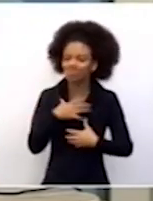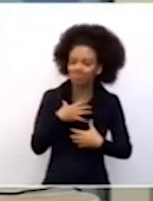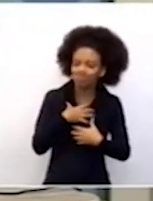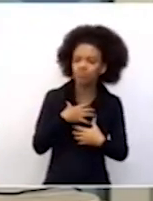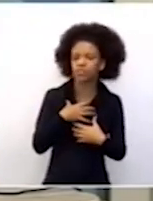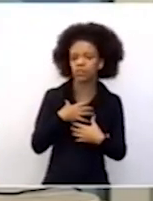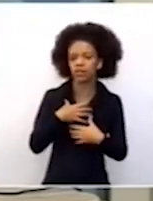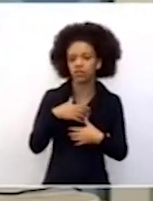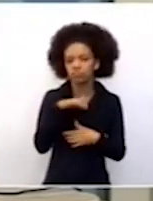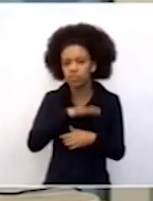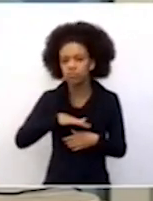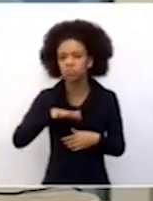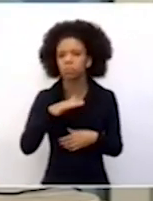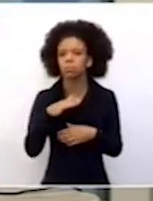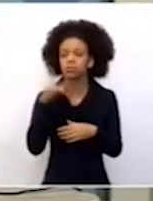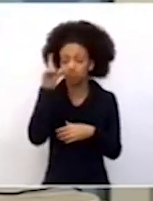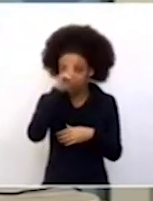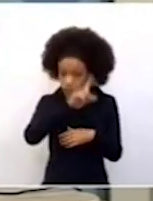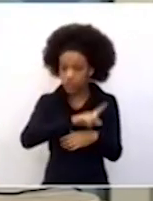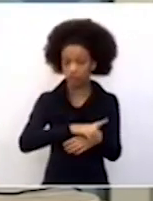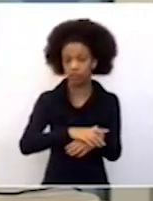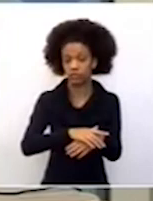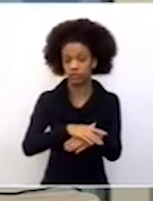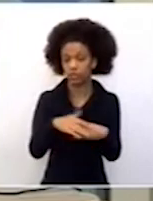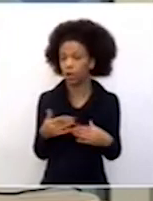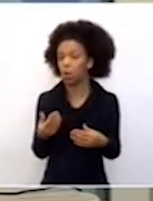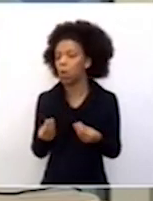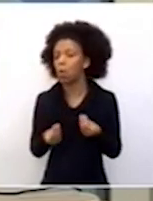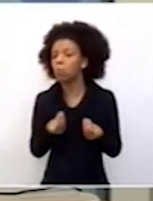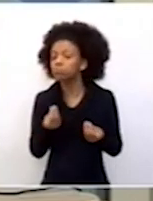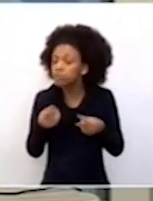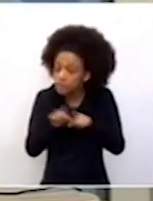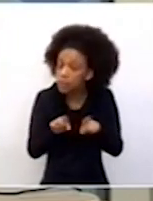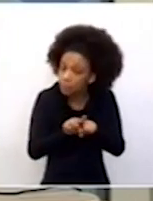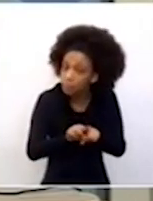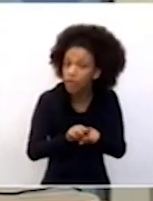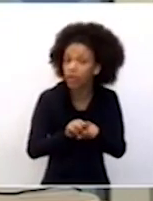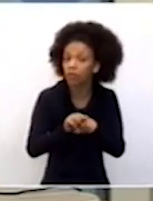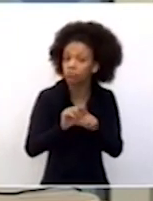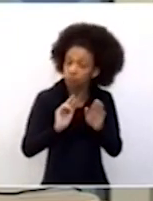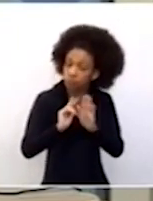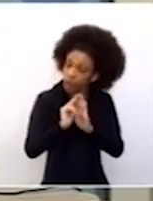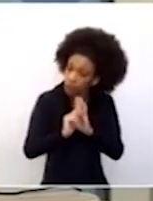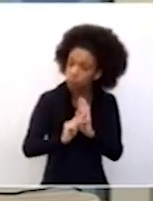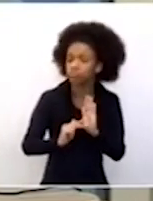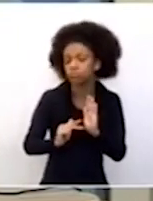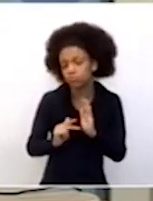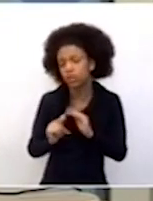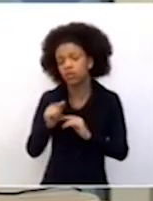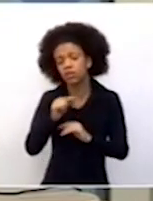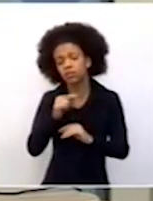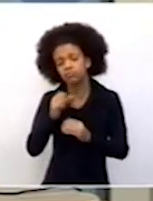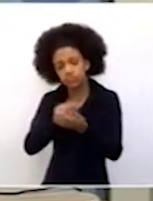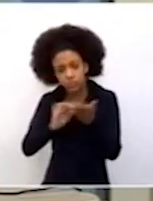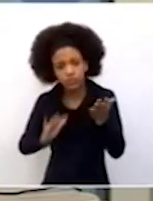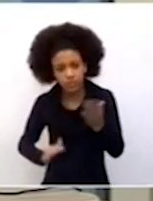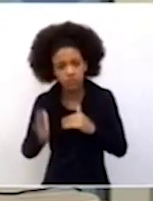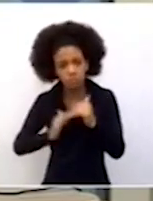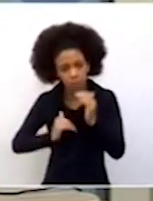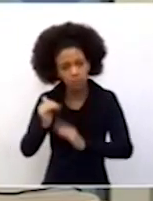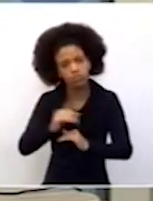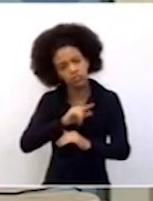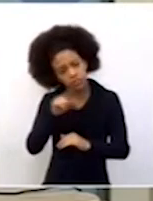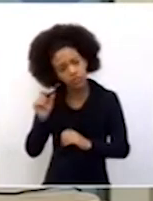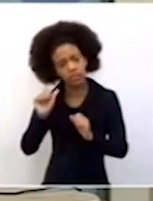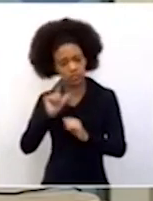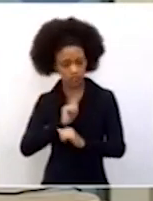esse momento, né, com essa dificuldade, né, o que está trazendo também alguns elementos que vocês irão trazer para nós discutirmos aqui. Então, gostaria que